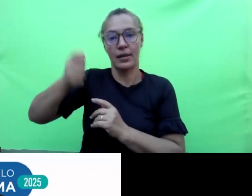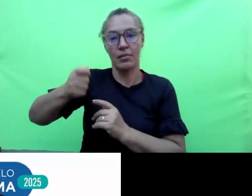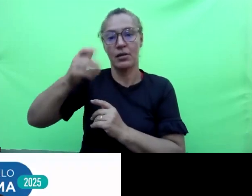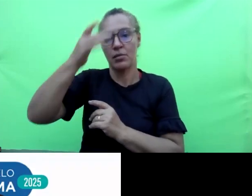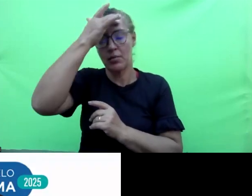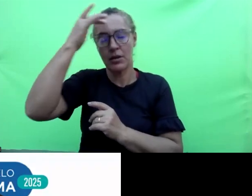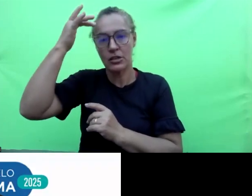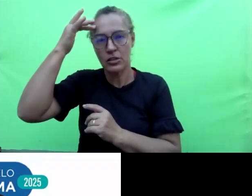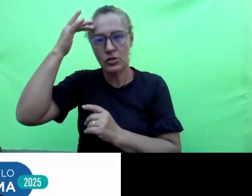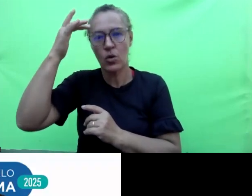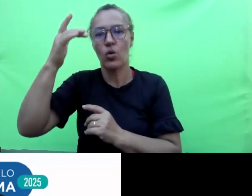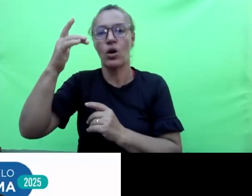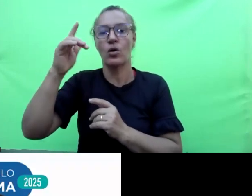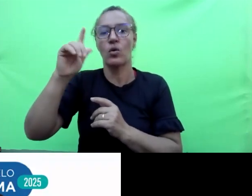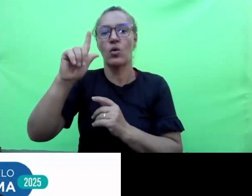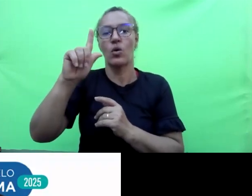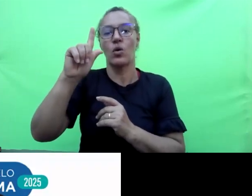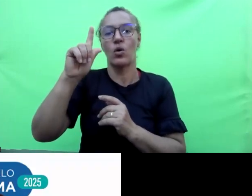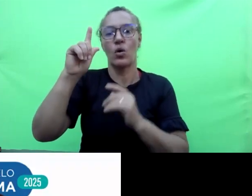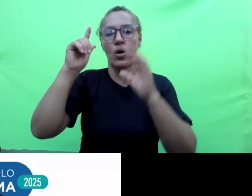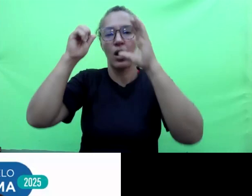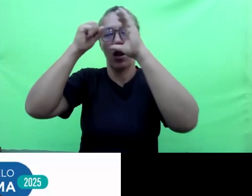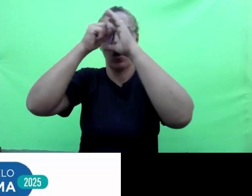de glaucoma perder a visão?